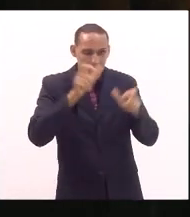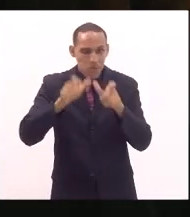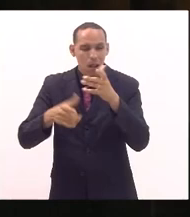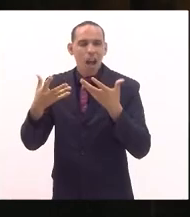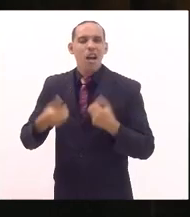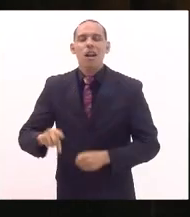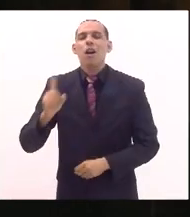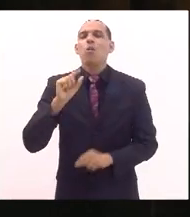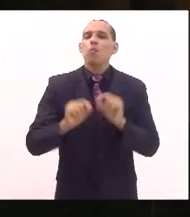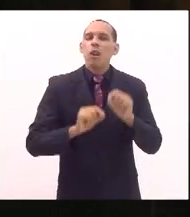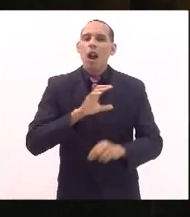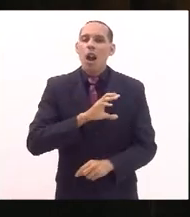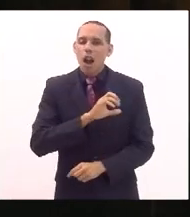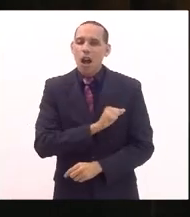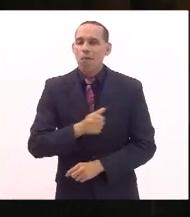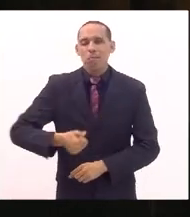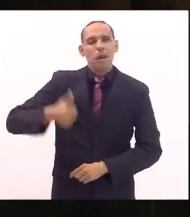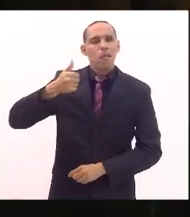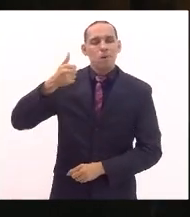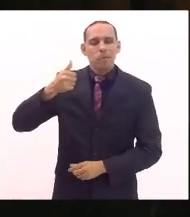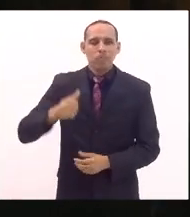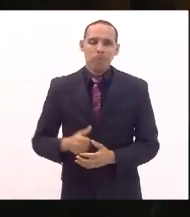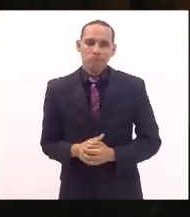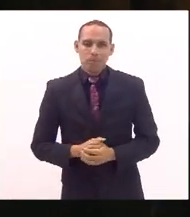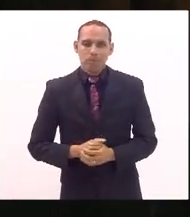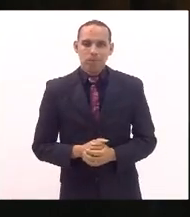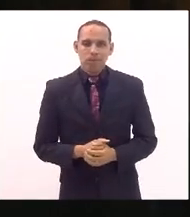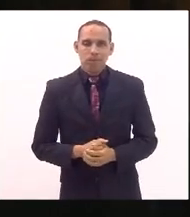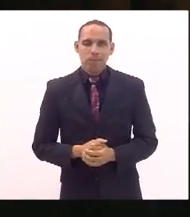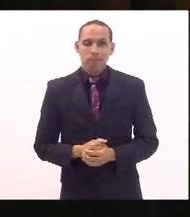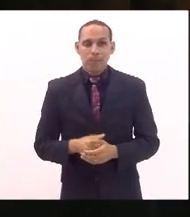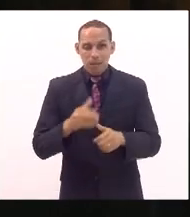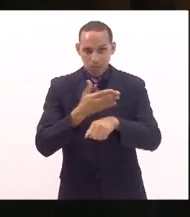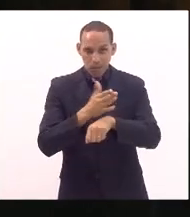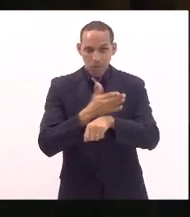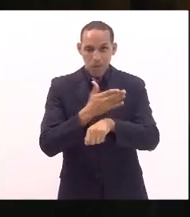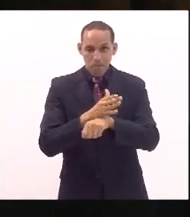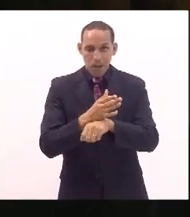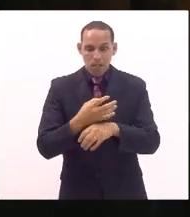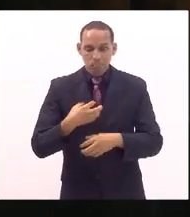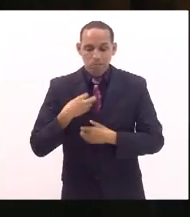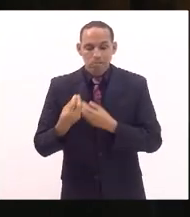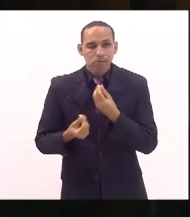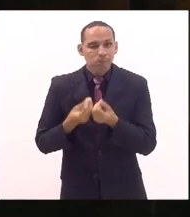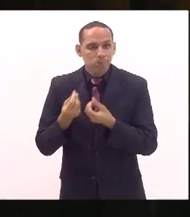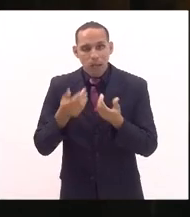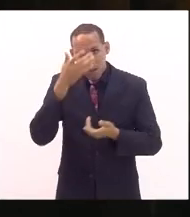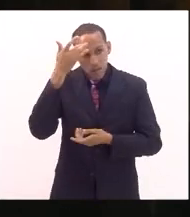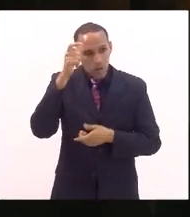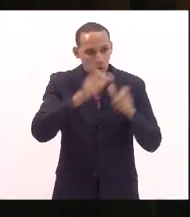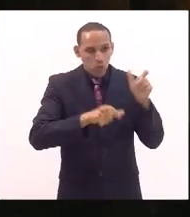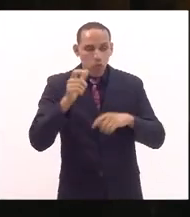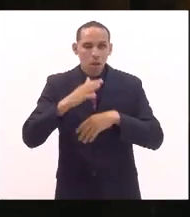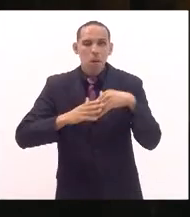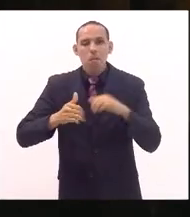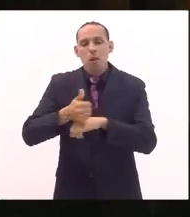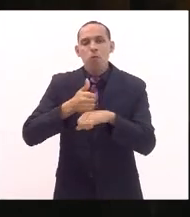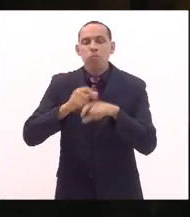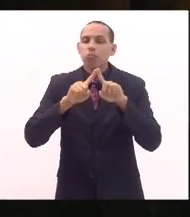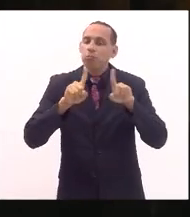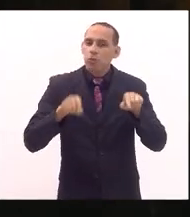não aceita o amor acima de tudo e a capacitação EA sensibilização de profissionais e funcionários